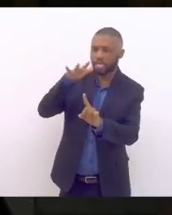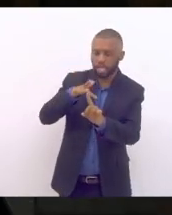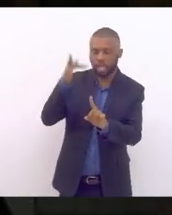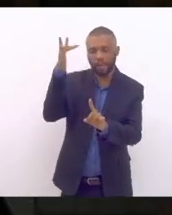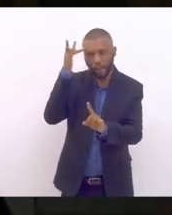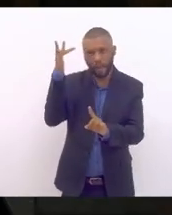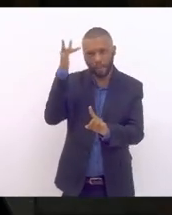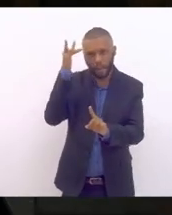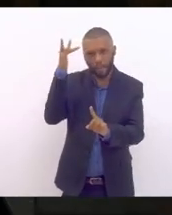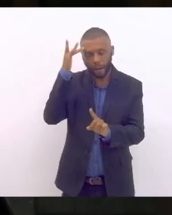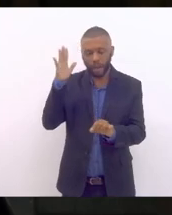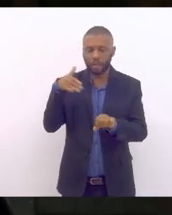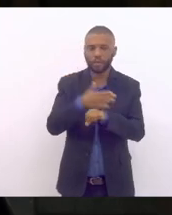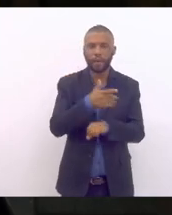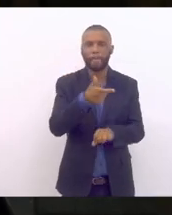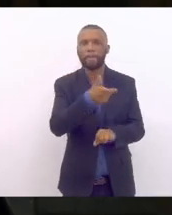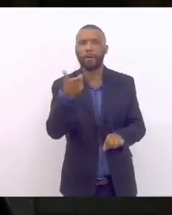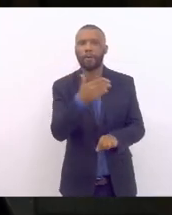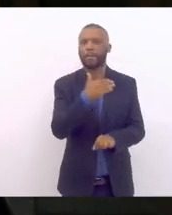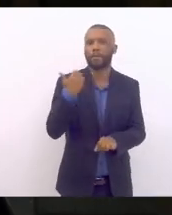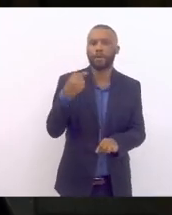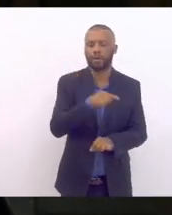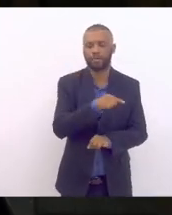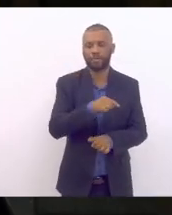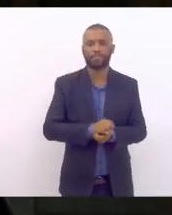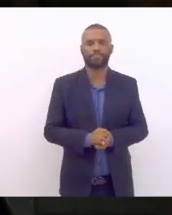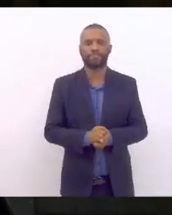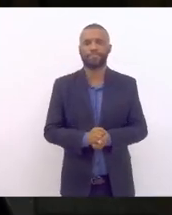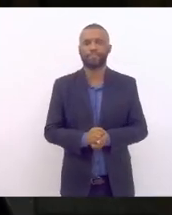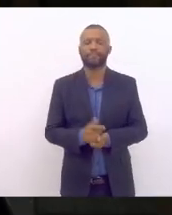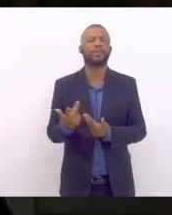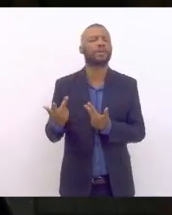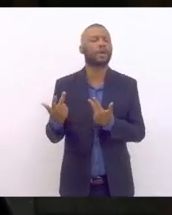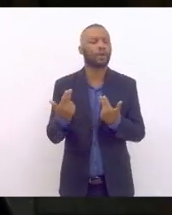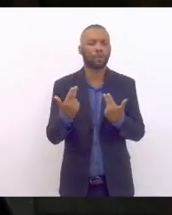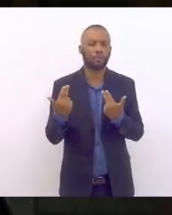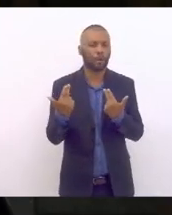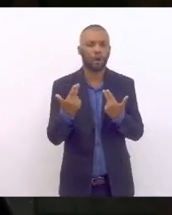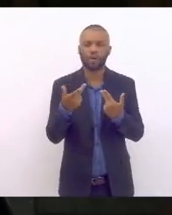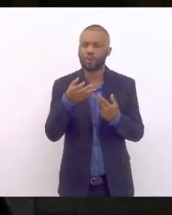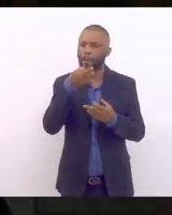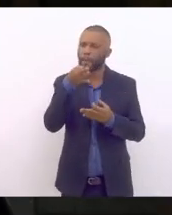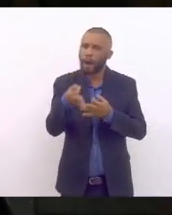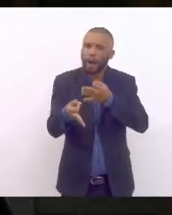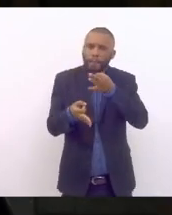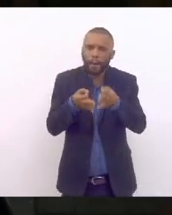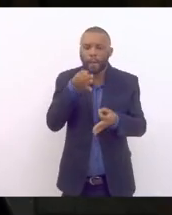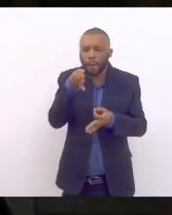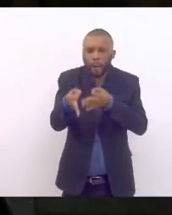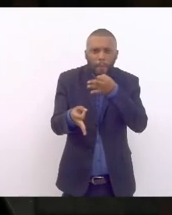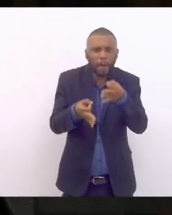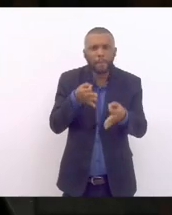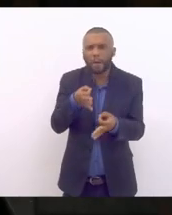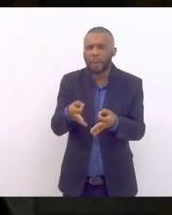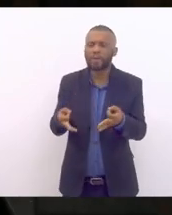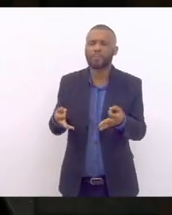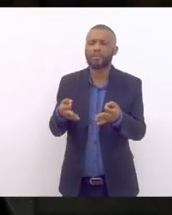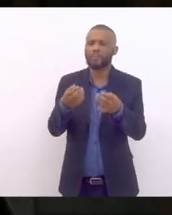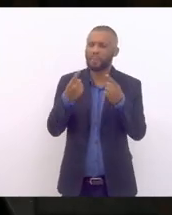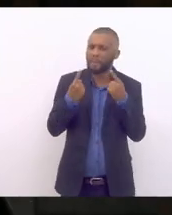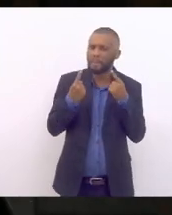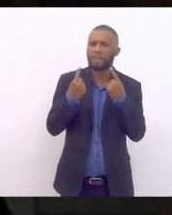ali adentrou e o assassinou é da mesma maneira os ataques essa ofensiva